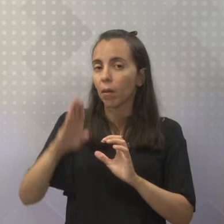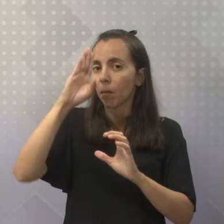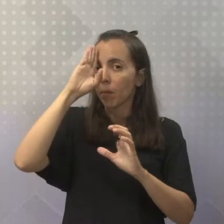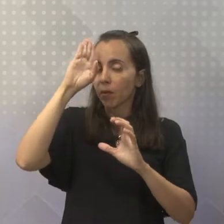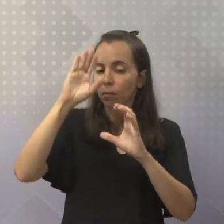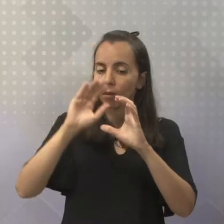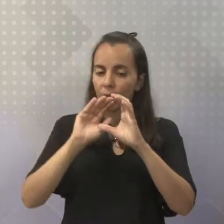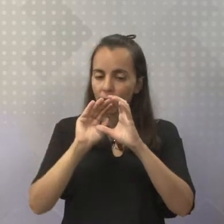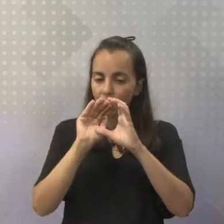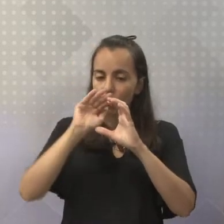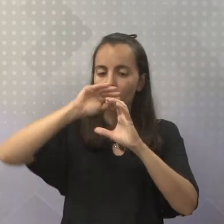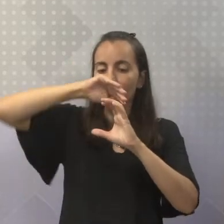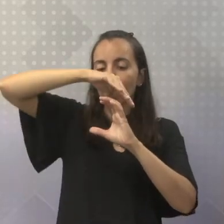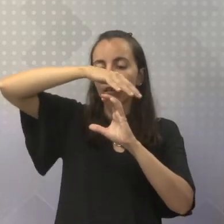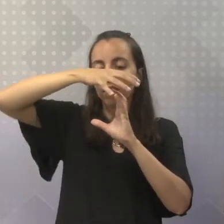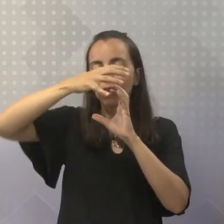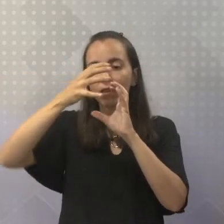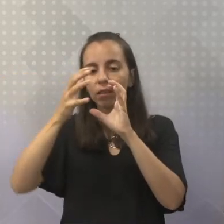cérebro é